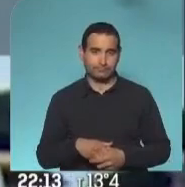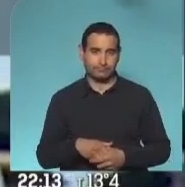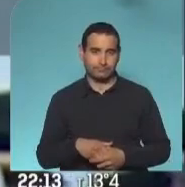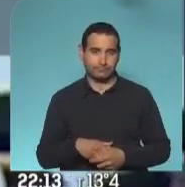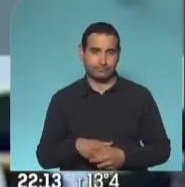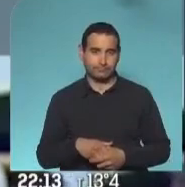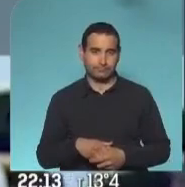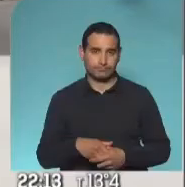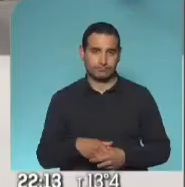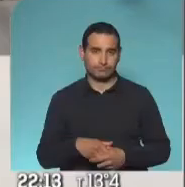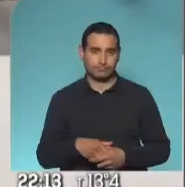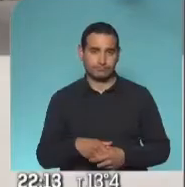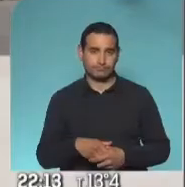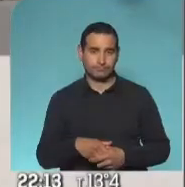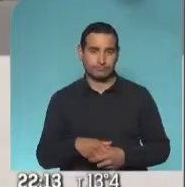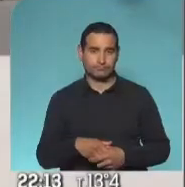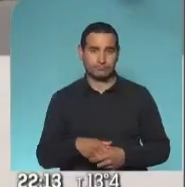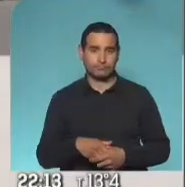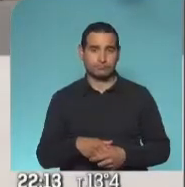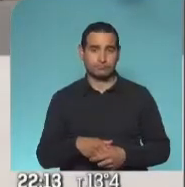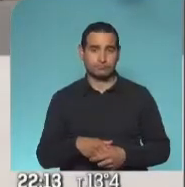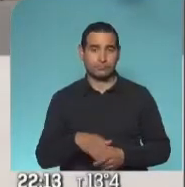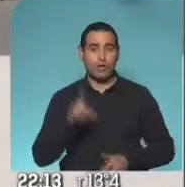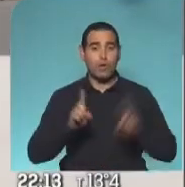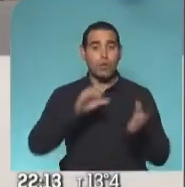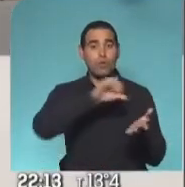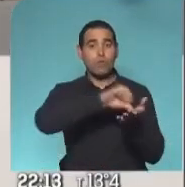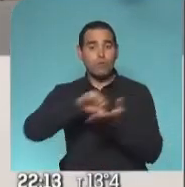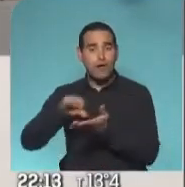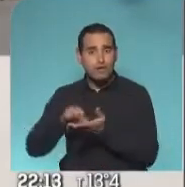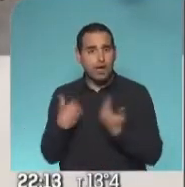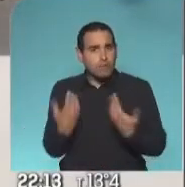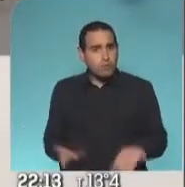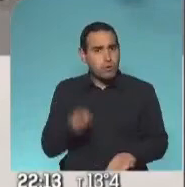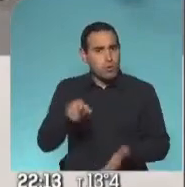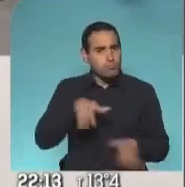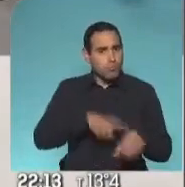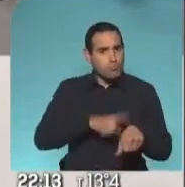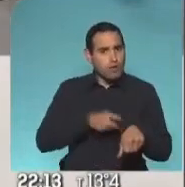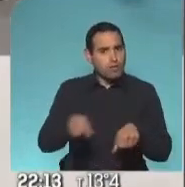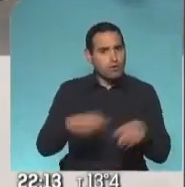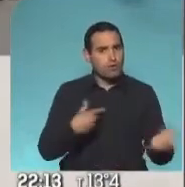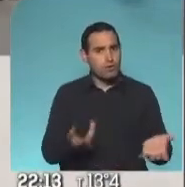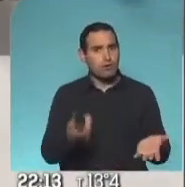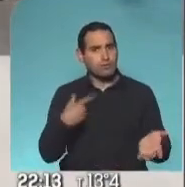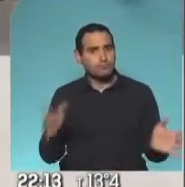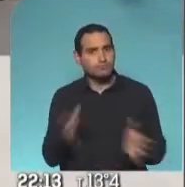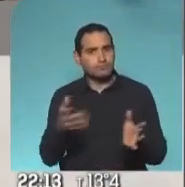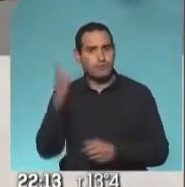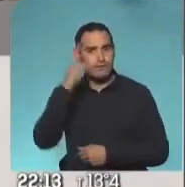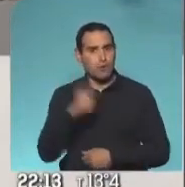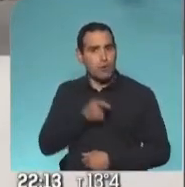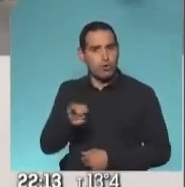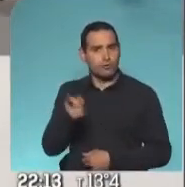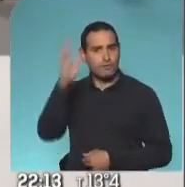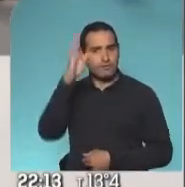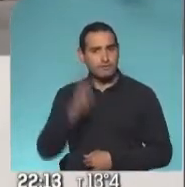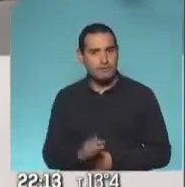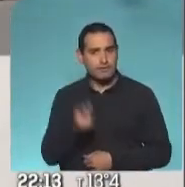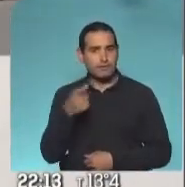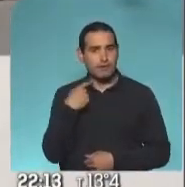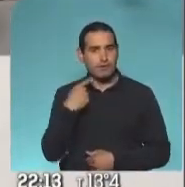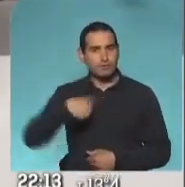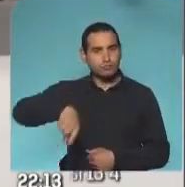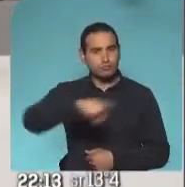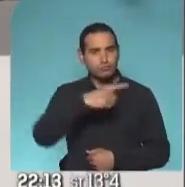Nada é fácil. Alguns países aproveitam o momento para potencializar as críticas contra o Brasil, tá? Para prejudicar